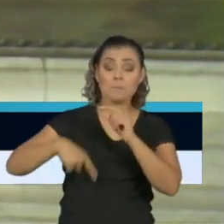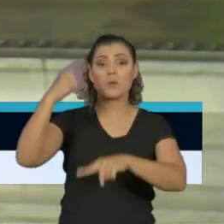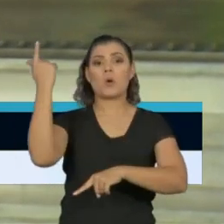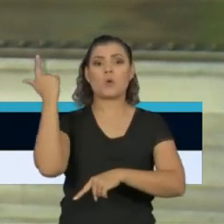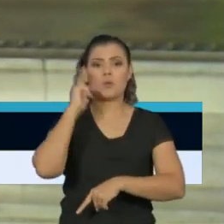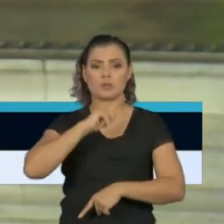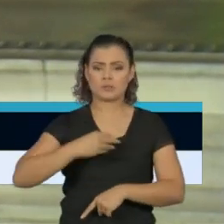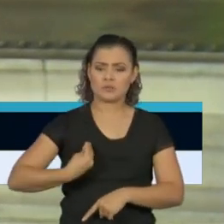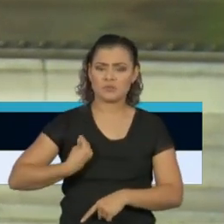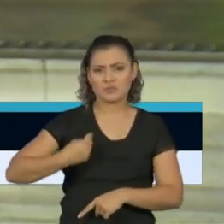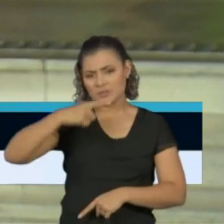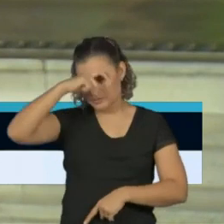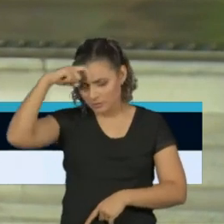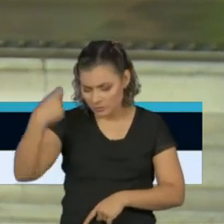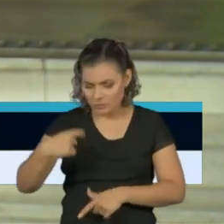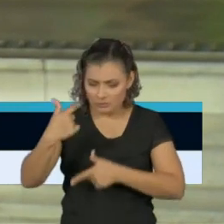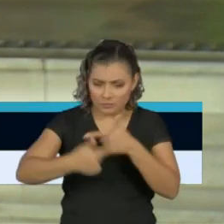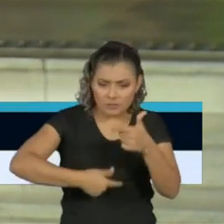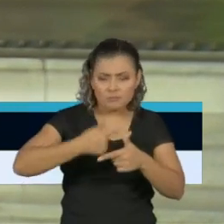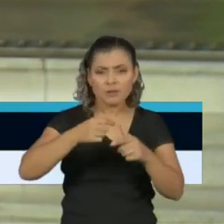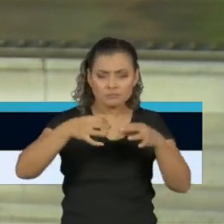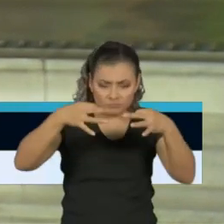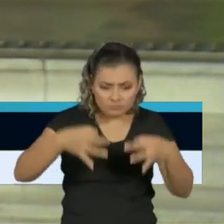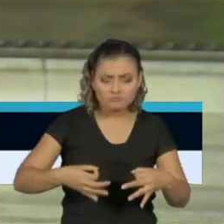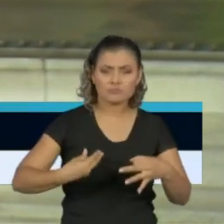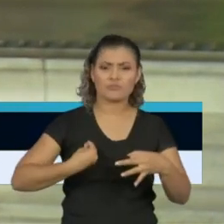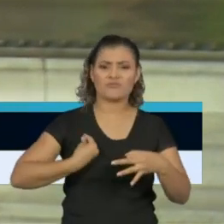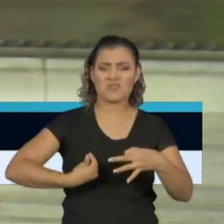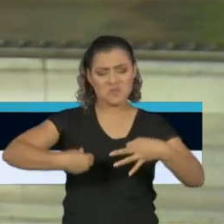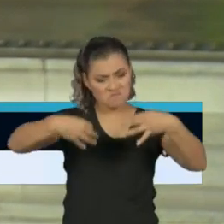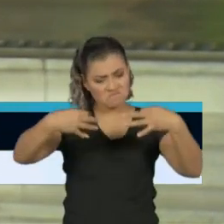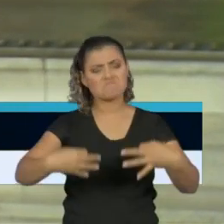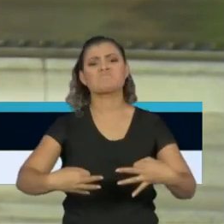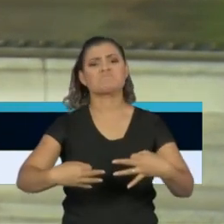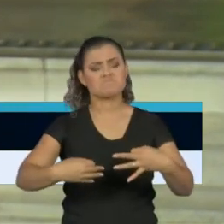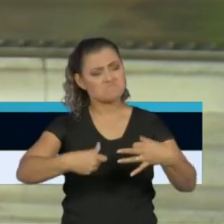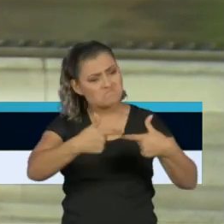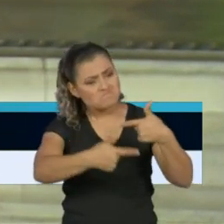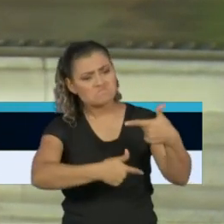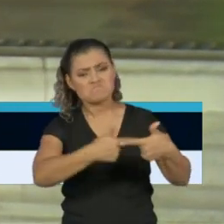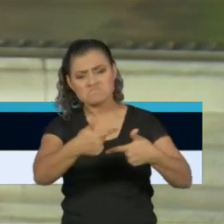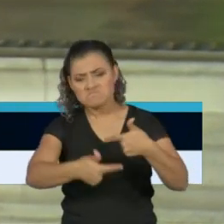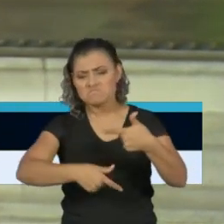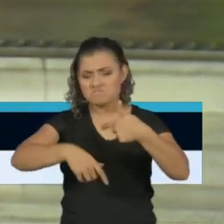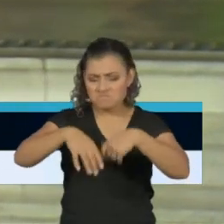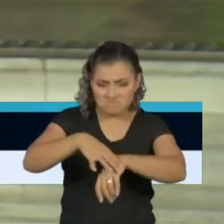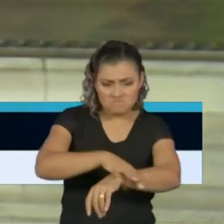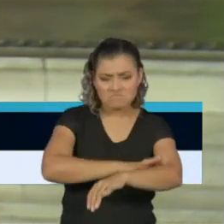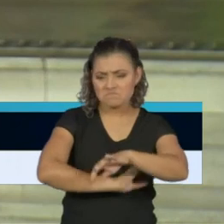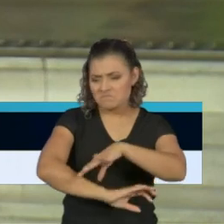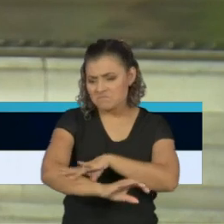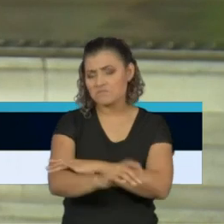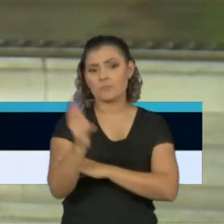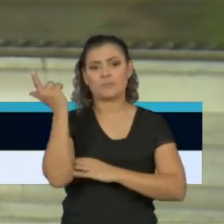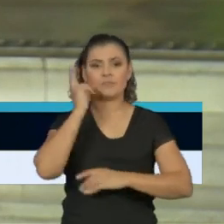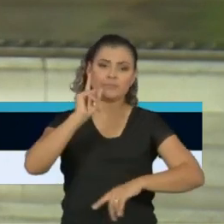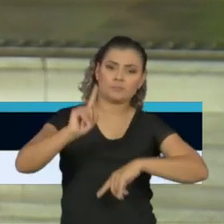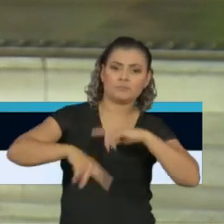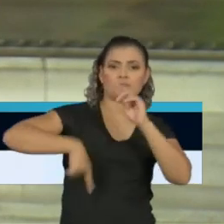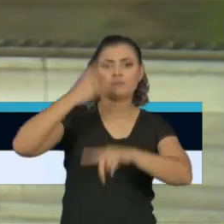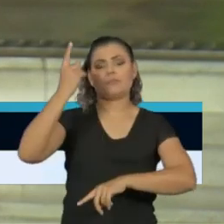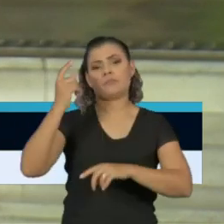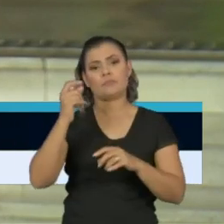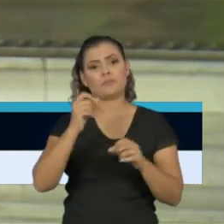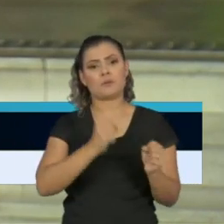com suor, trabalho, dedicação, honestidade, e foram crescendo e se tornaram grandes